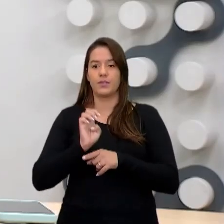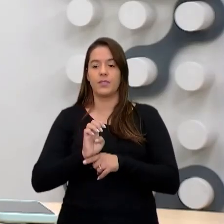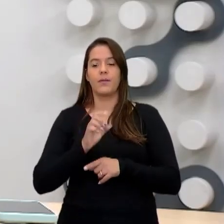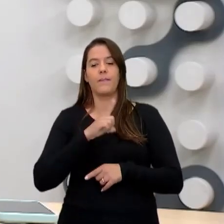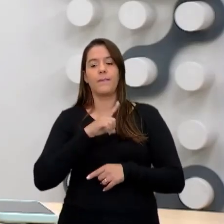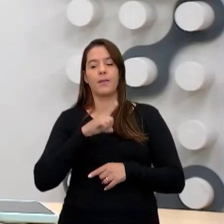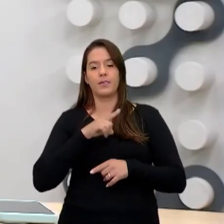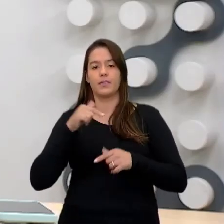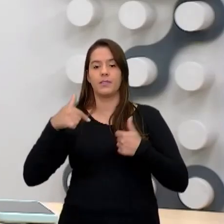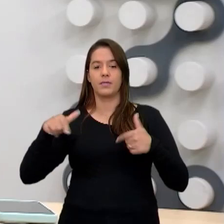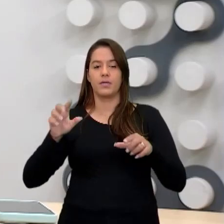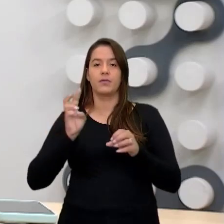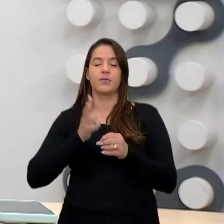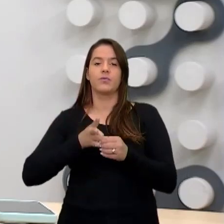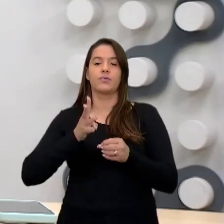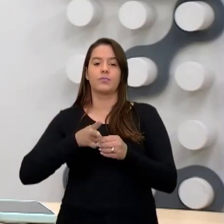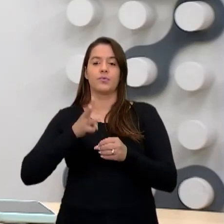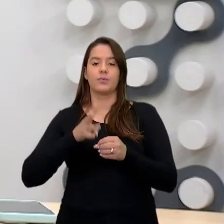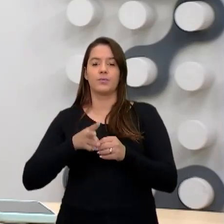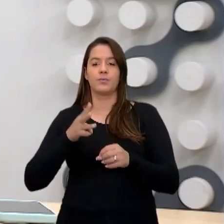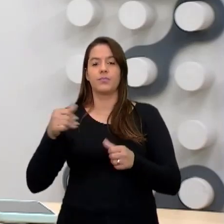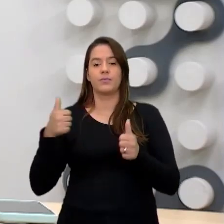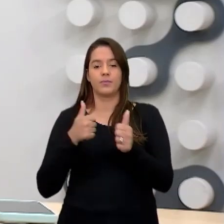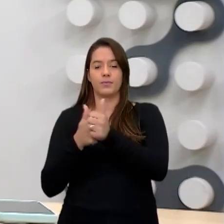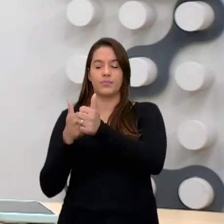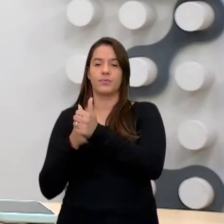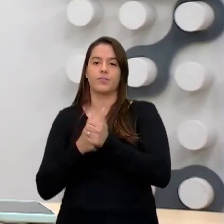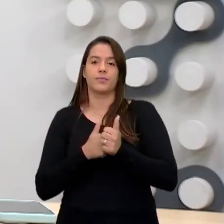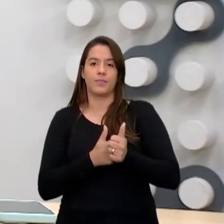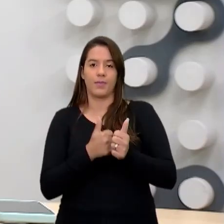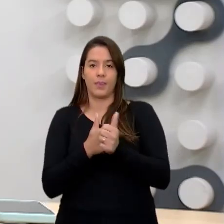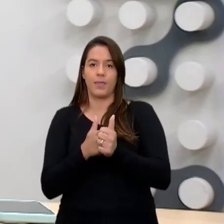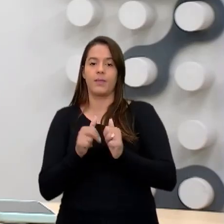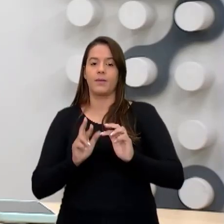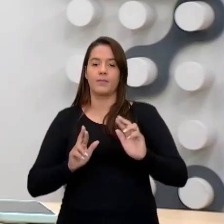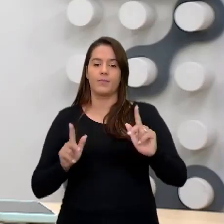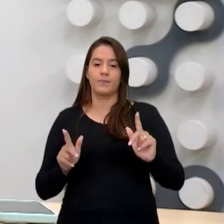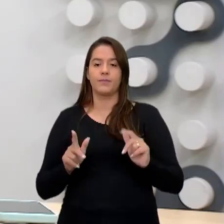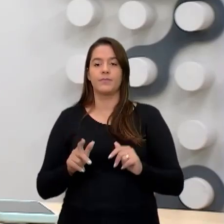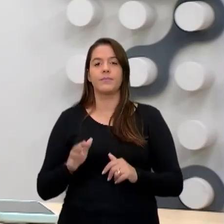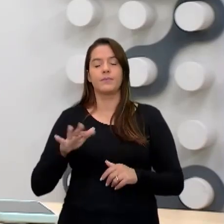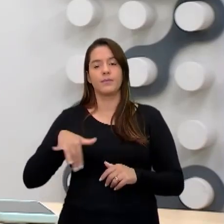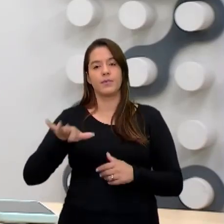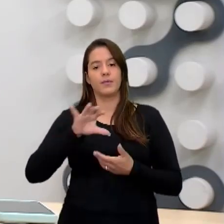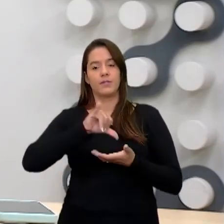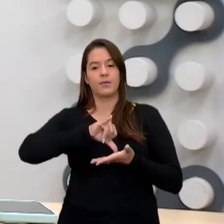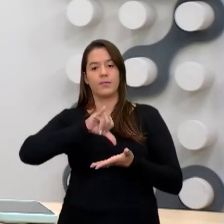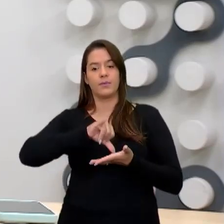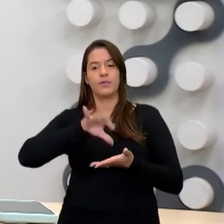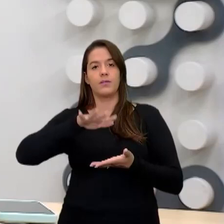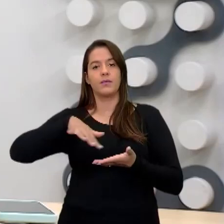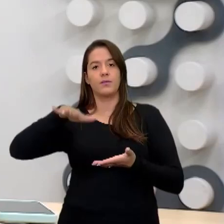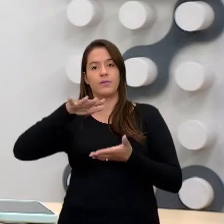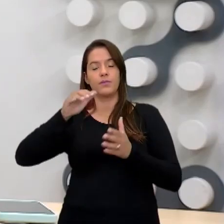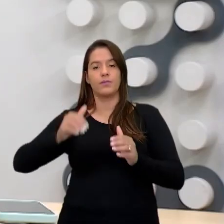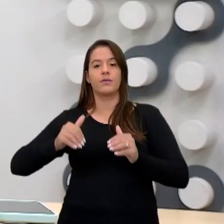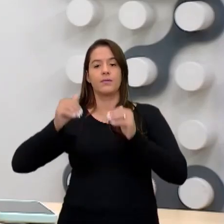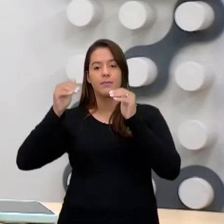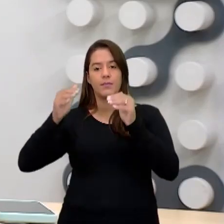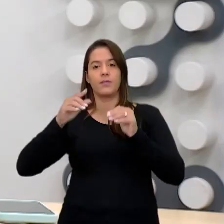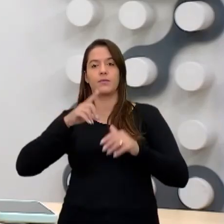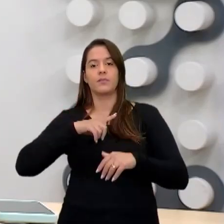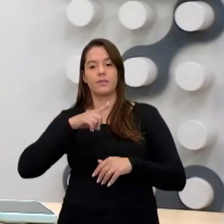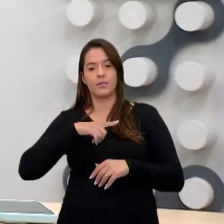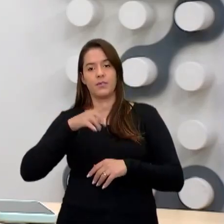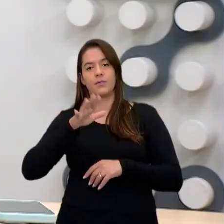influência nos municípios próximos, né? Diferente aí, por exemplo, das capitais regionais, que têm